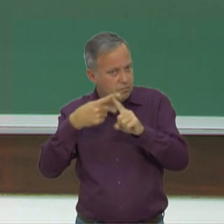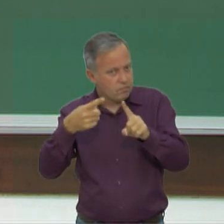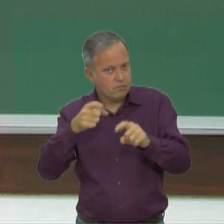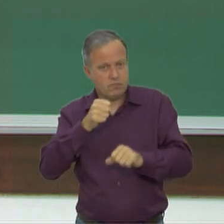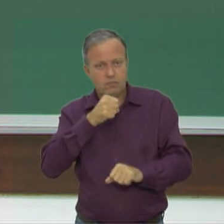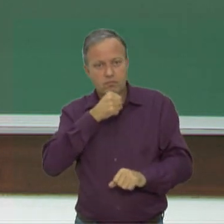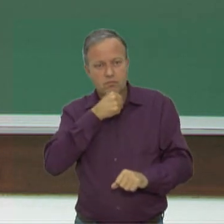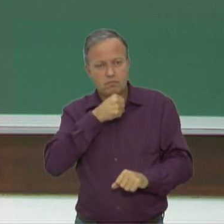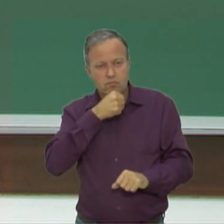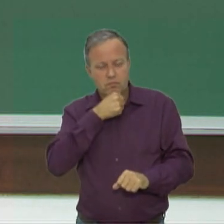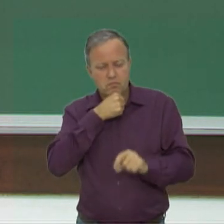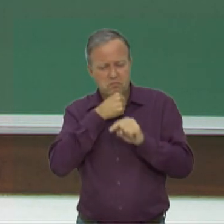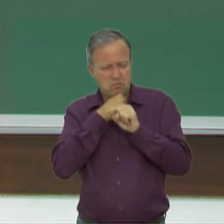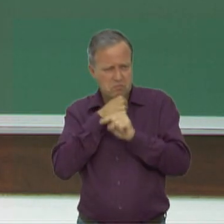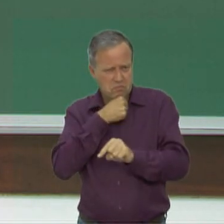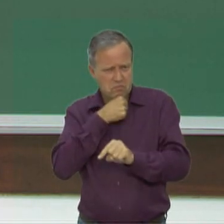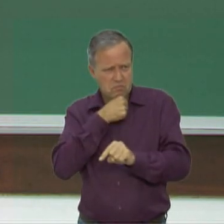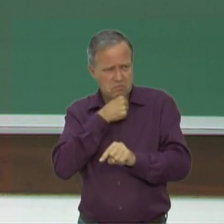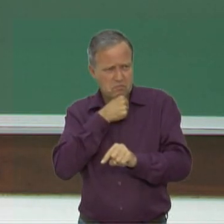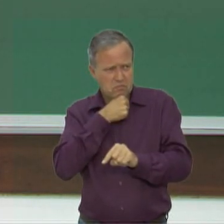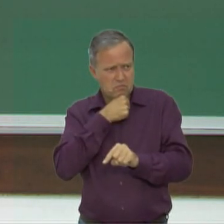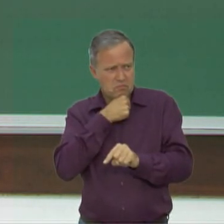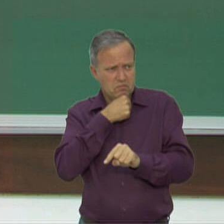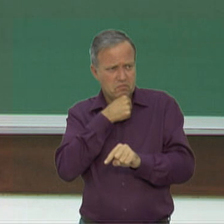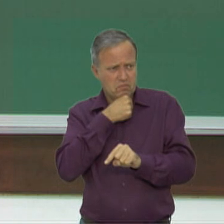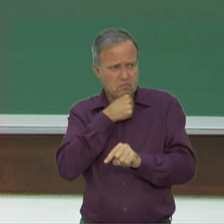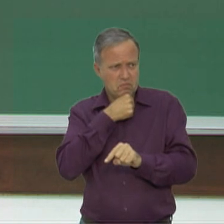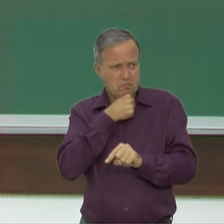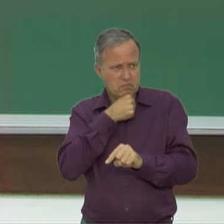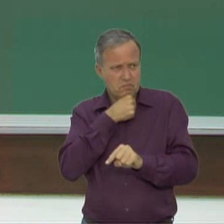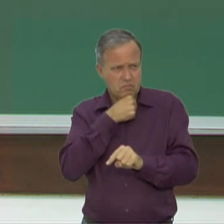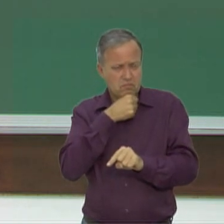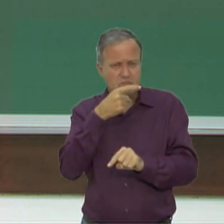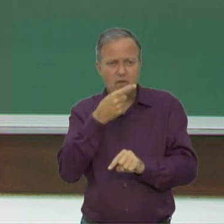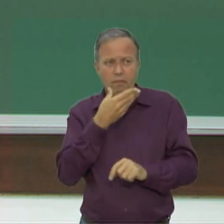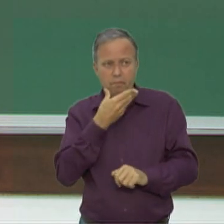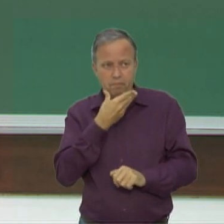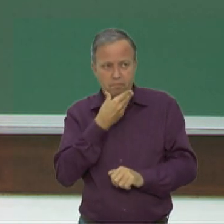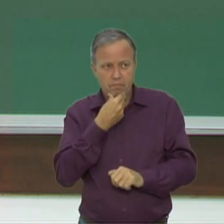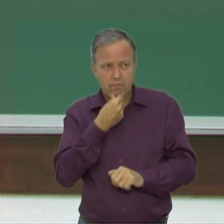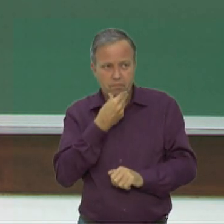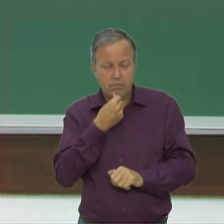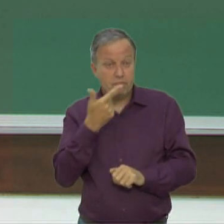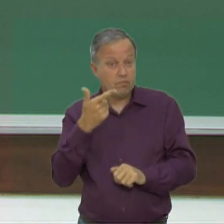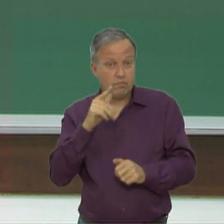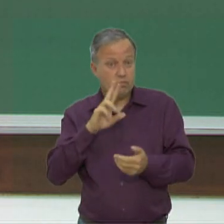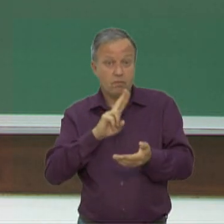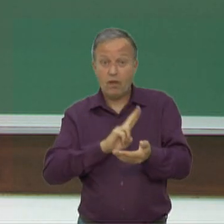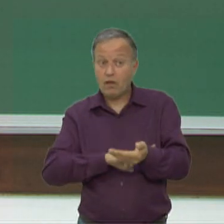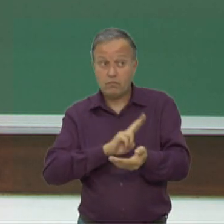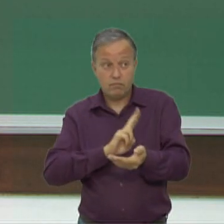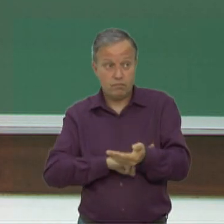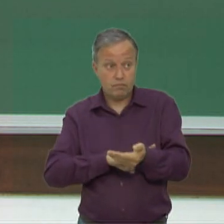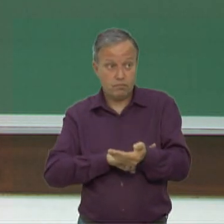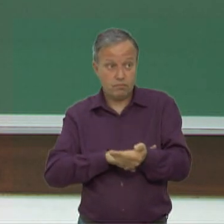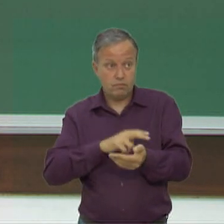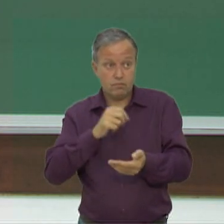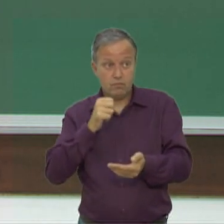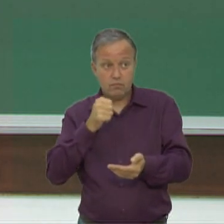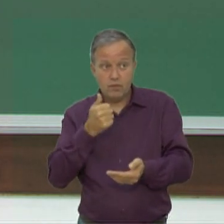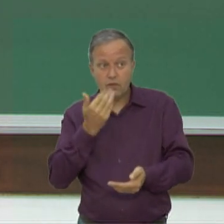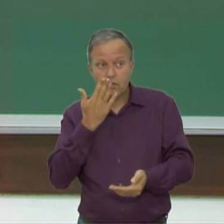velho, como diz aqui, né, é um homem sem vício, de pouco